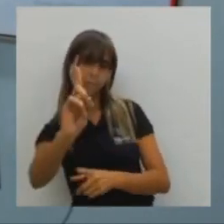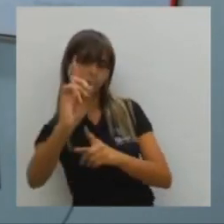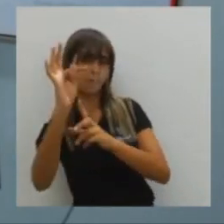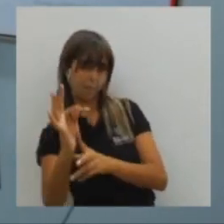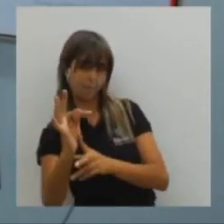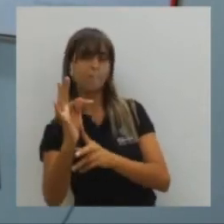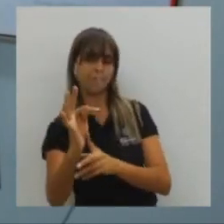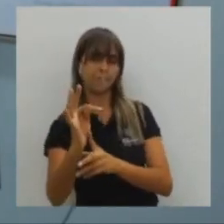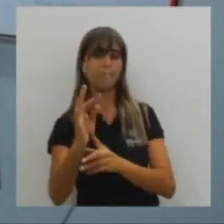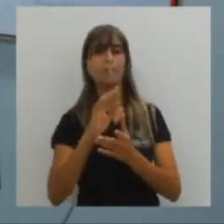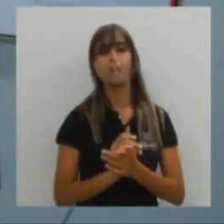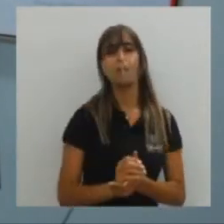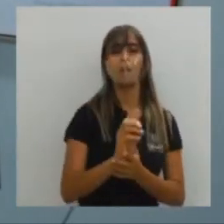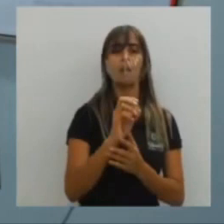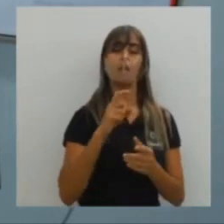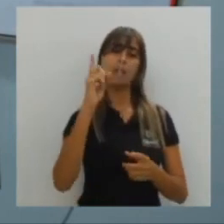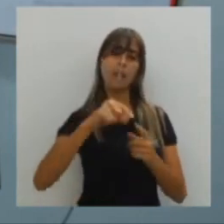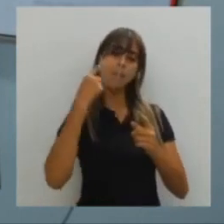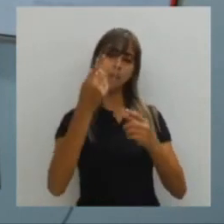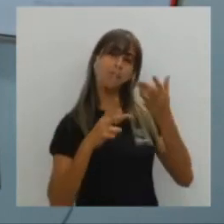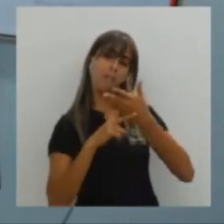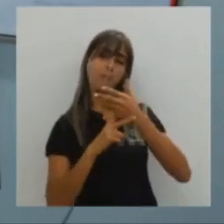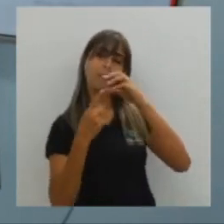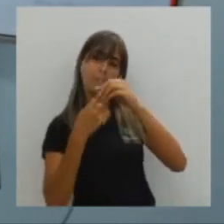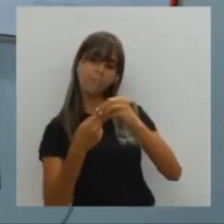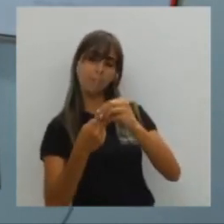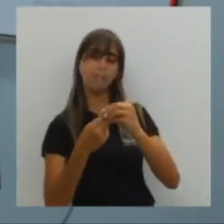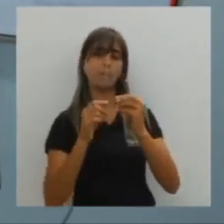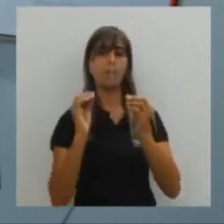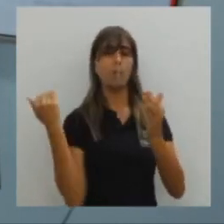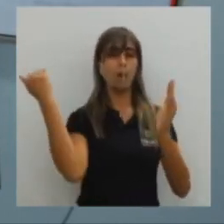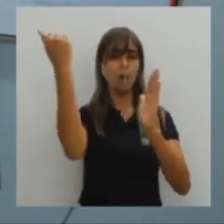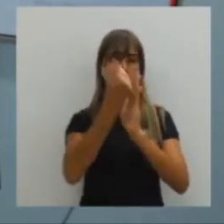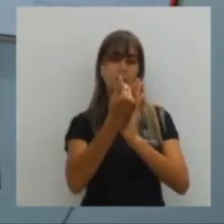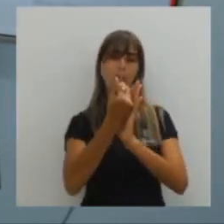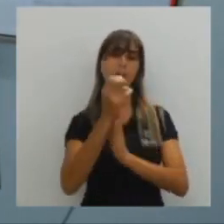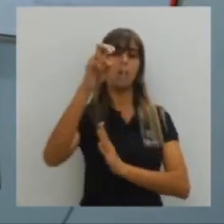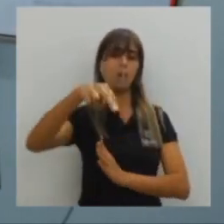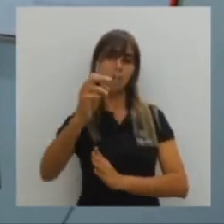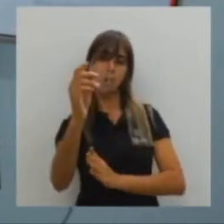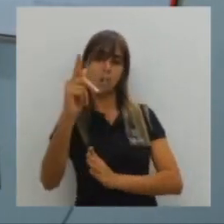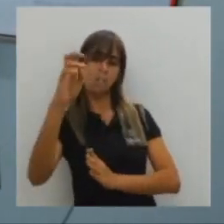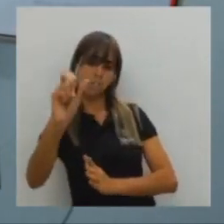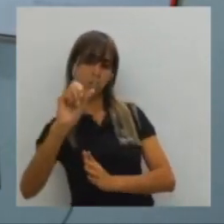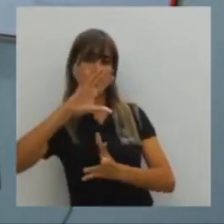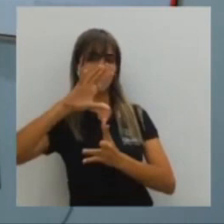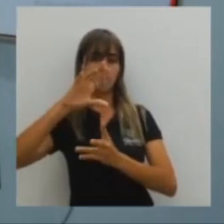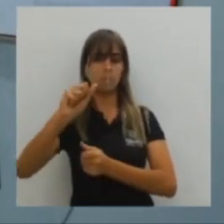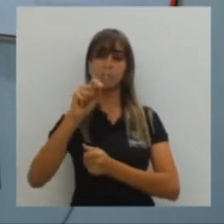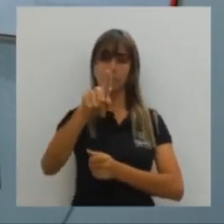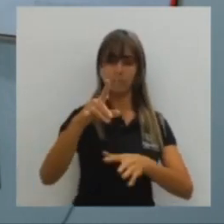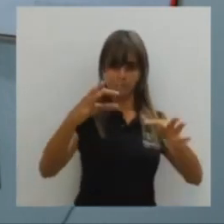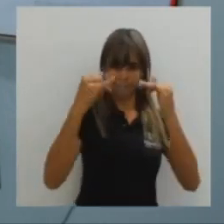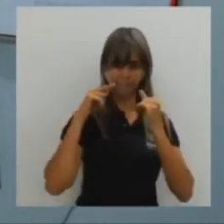D-I-N-D-T, tá certo? I didn't, e aí depois o verbo principal sem nenhuma alteração, I didn't work. E aí eu até chamei a atenção de vocês, gente, vocês